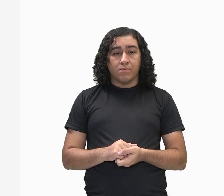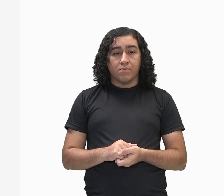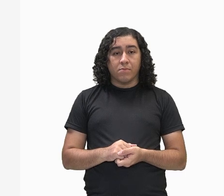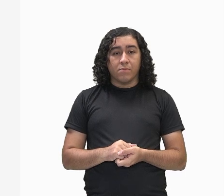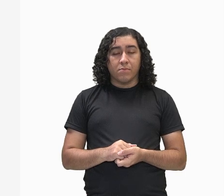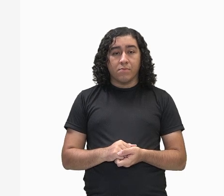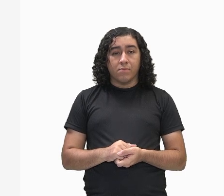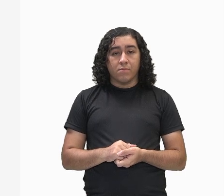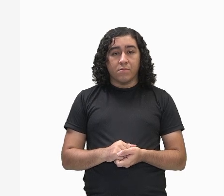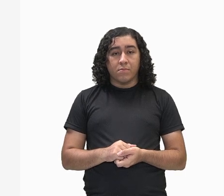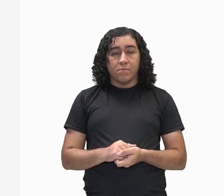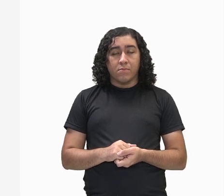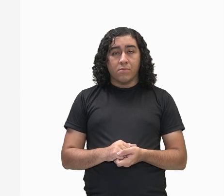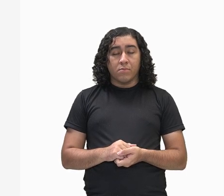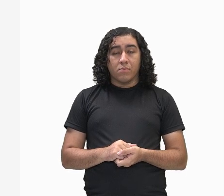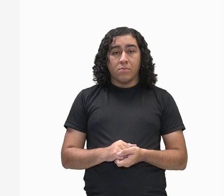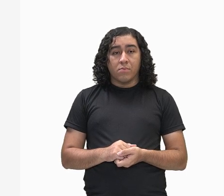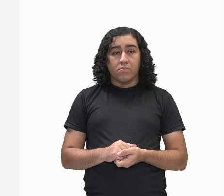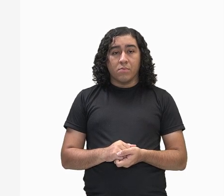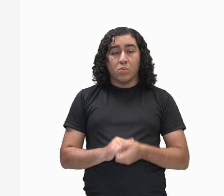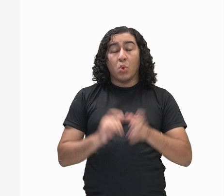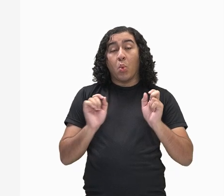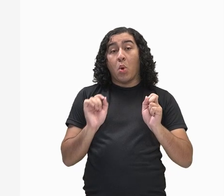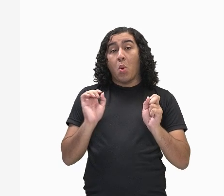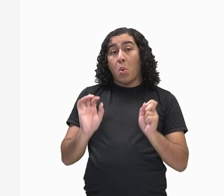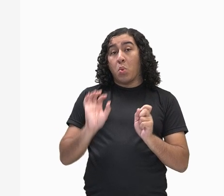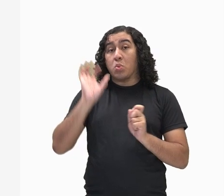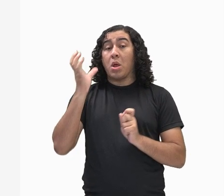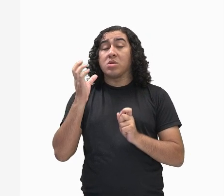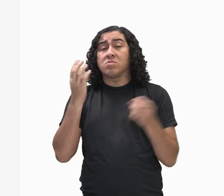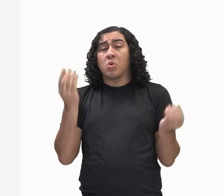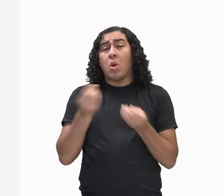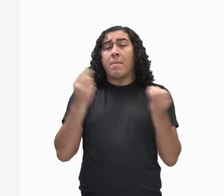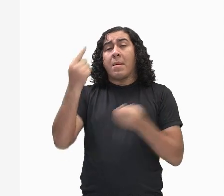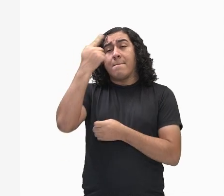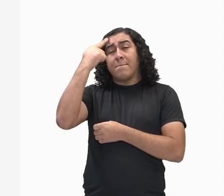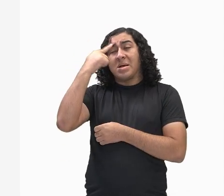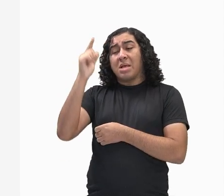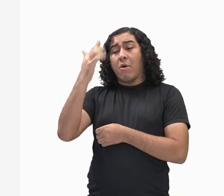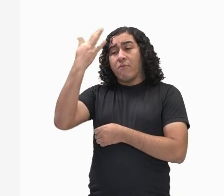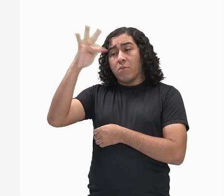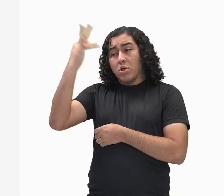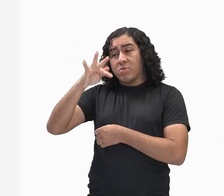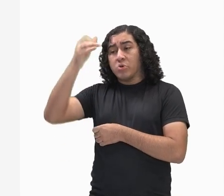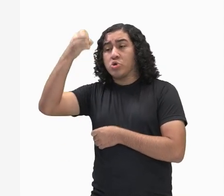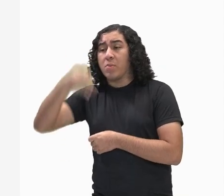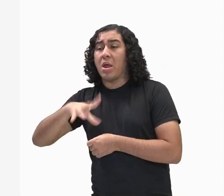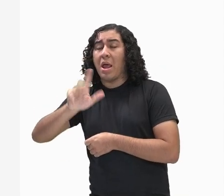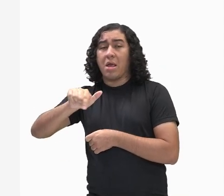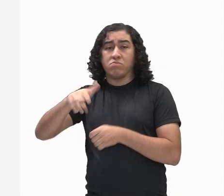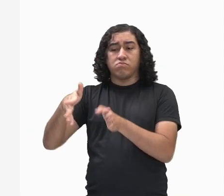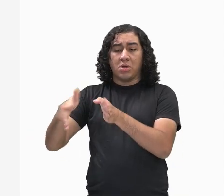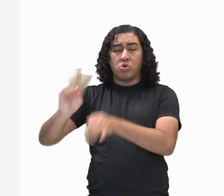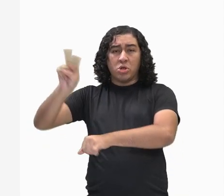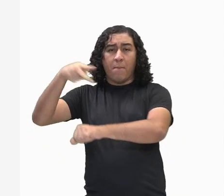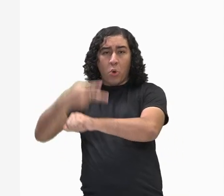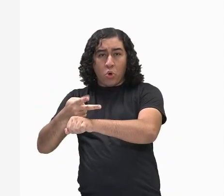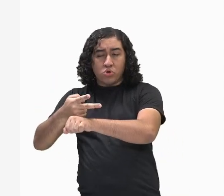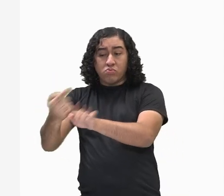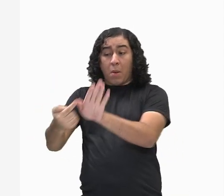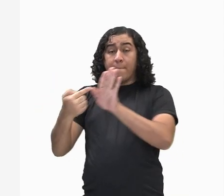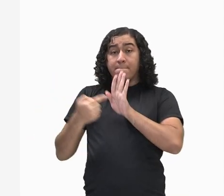a perceber e que os filósofos vão dizer, olha, esse discurso pós-moderno aí, né, ele vai mostrar para nós